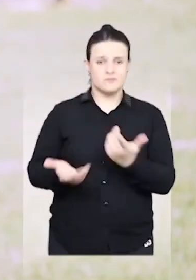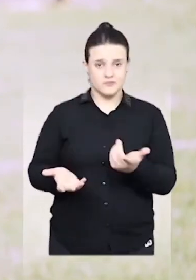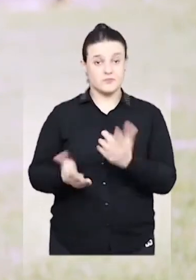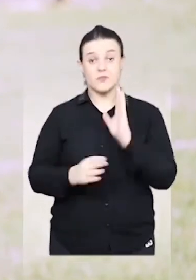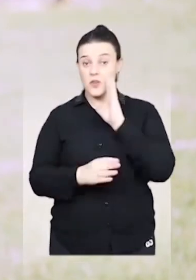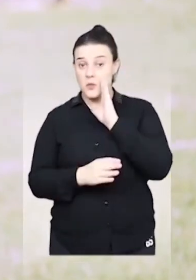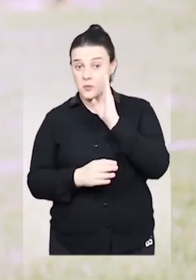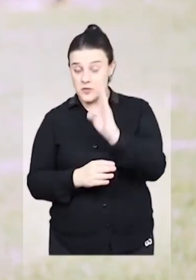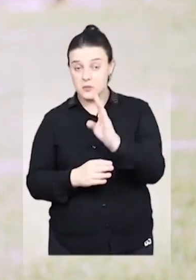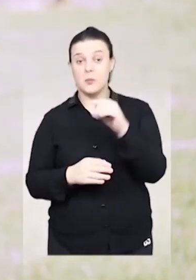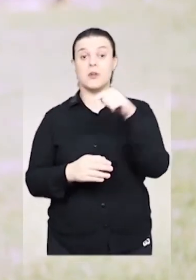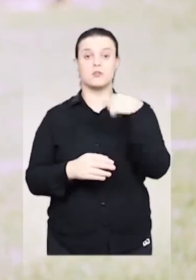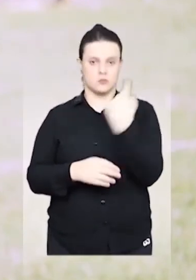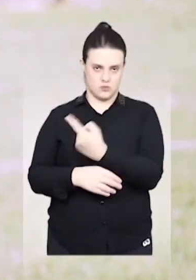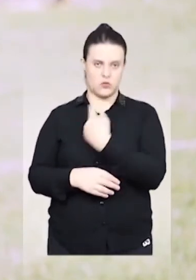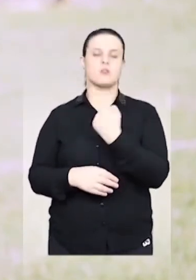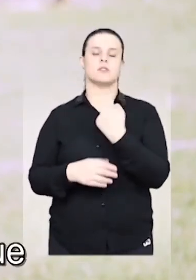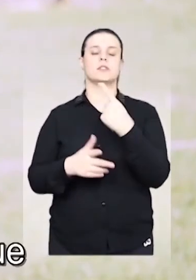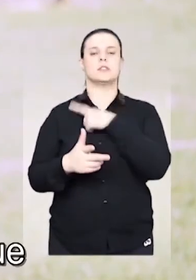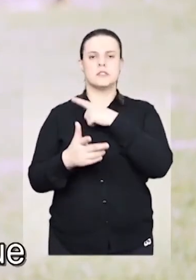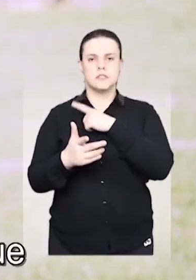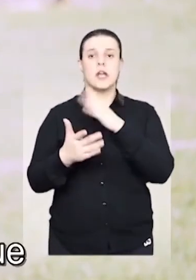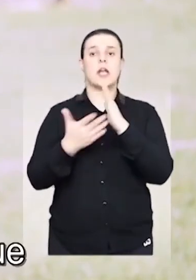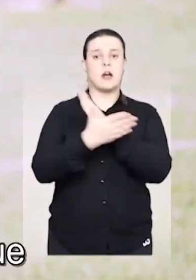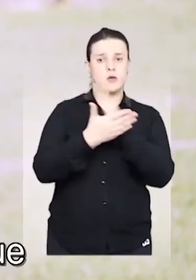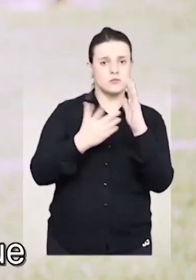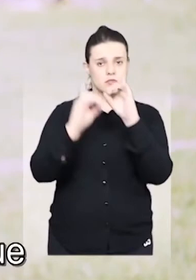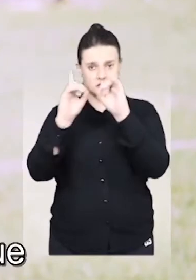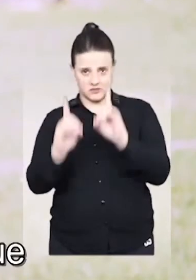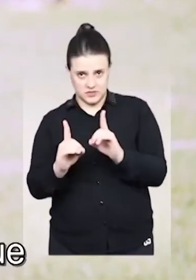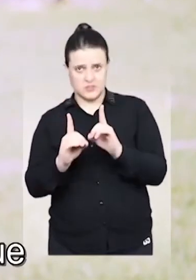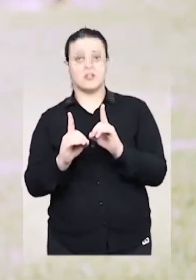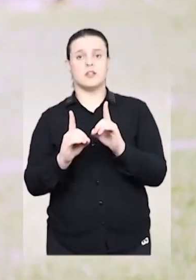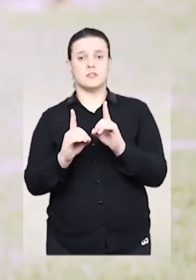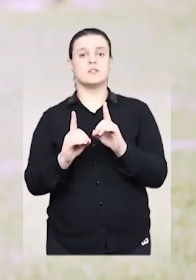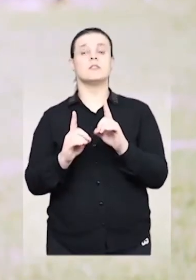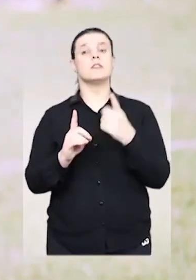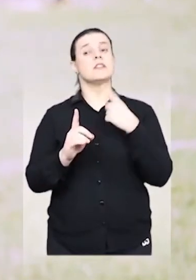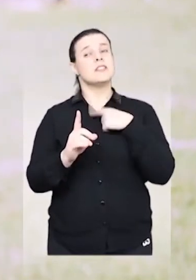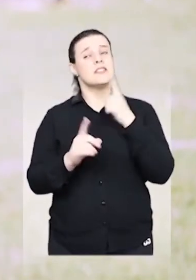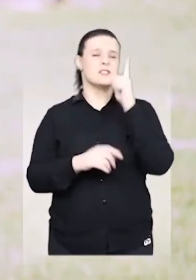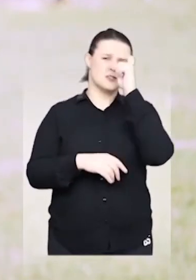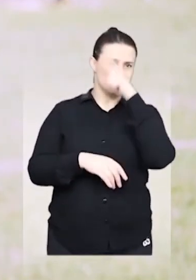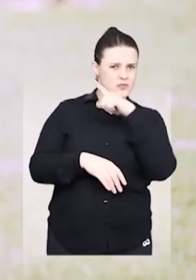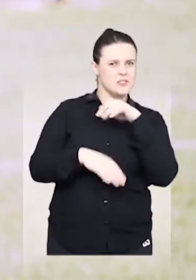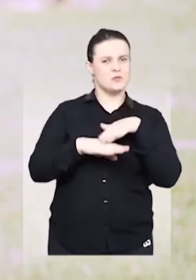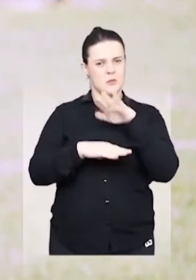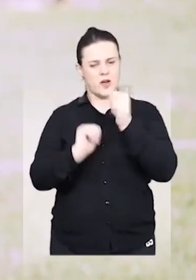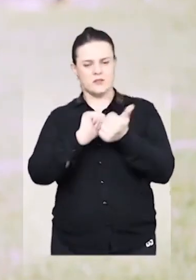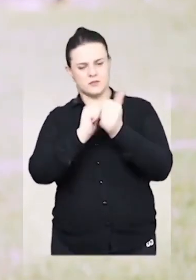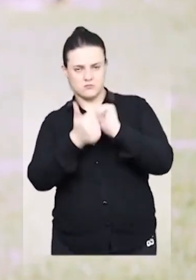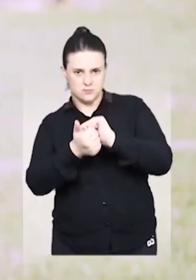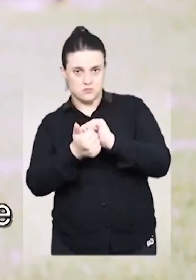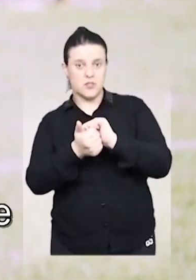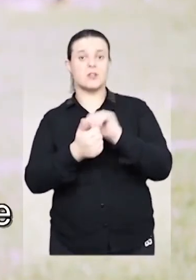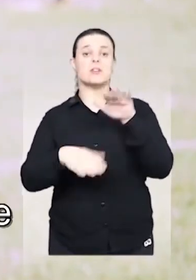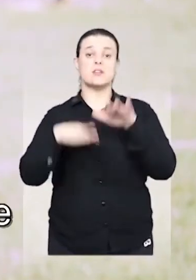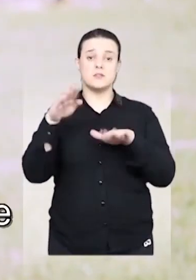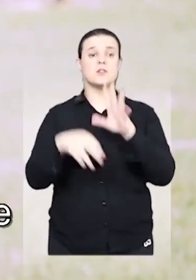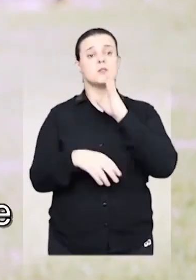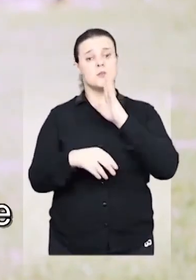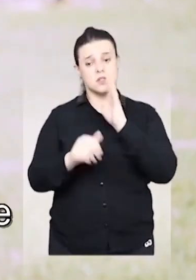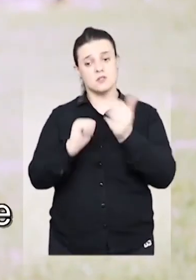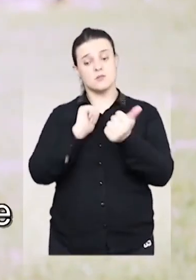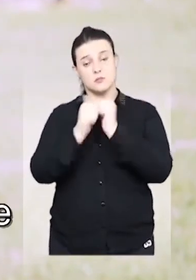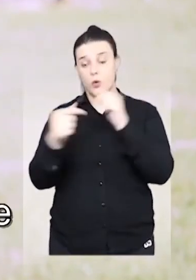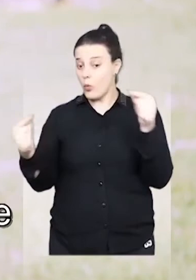Então, principalmente no nosso caso, existem determinadas deficiências que são um pouco mais complicadas de adaptação, e às vezes você conhece